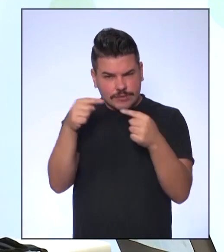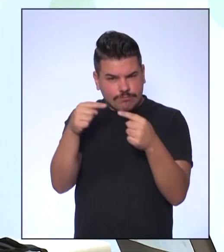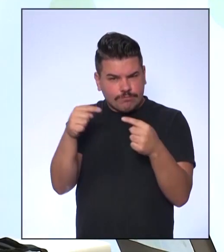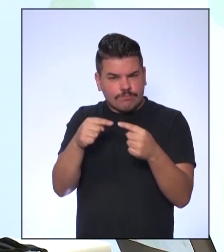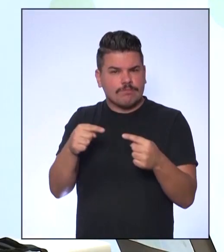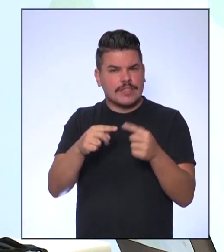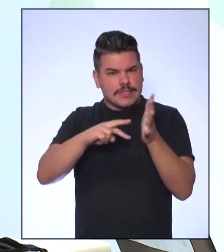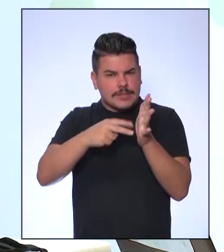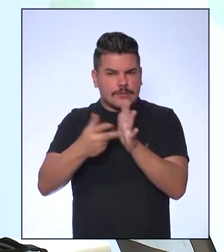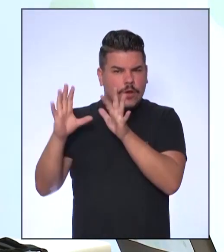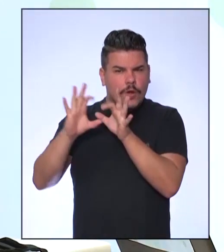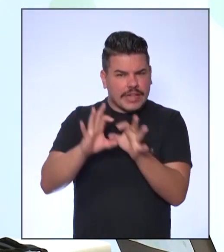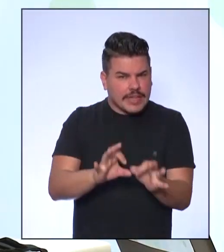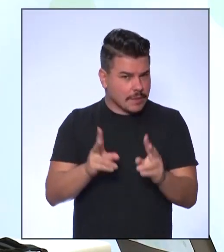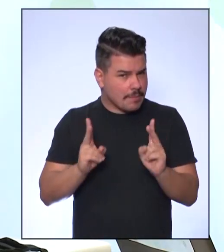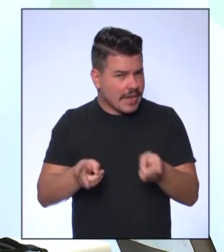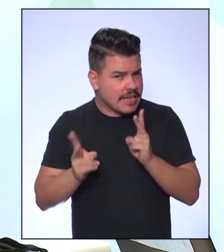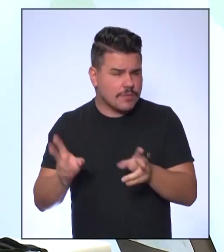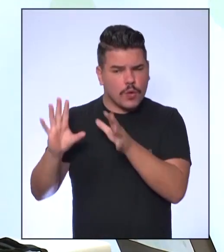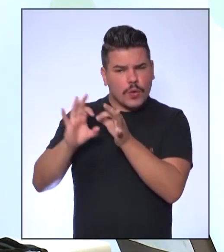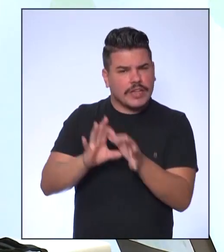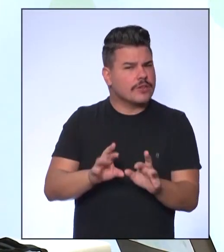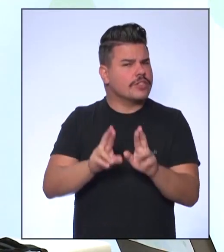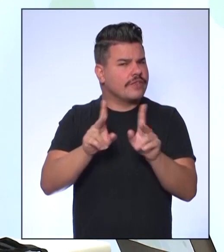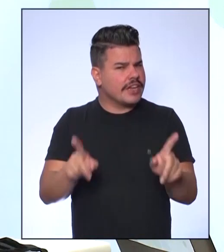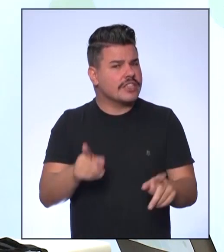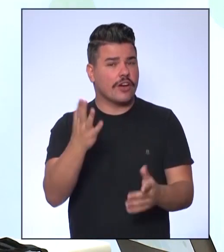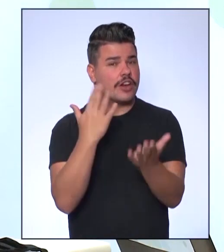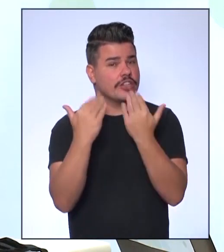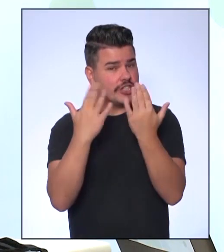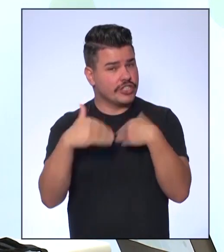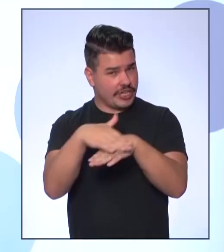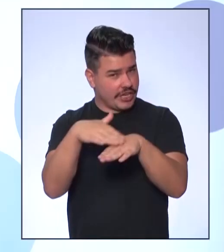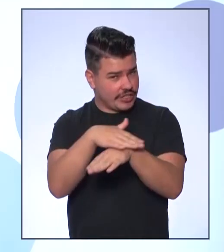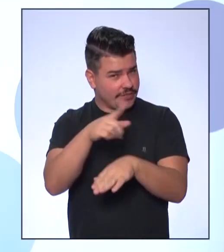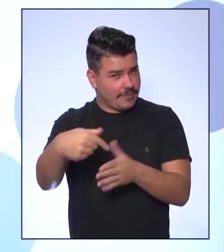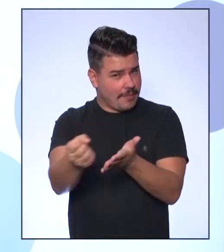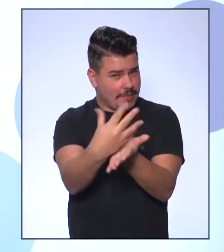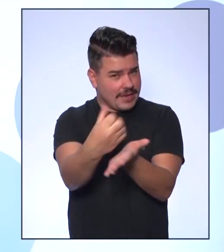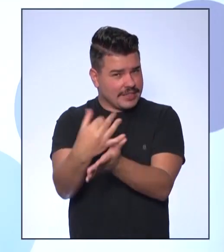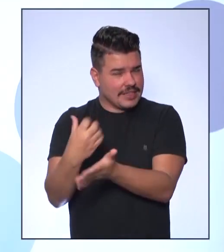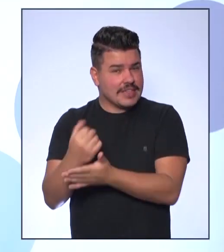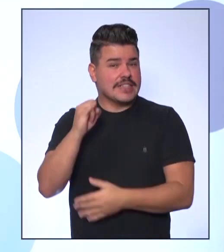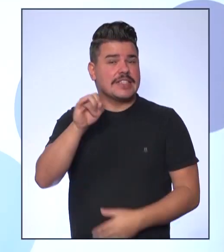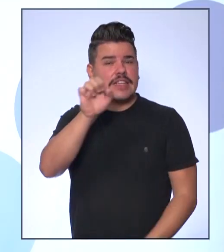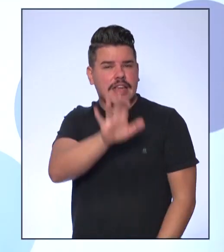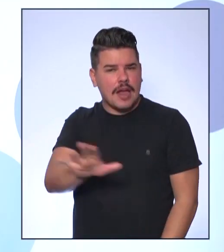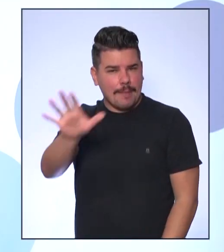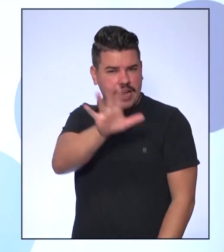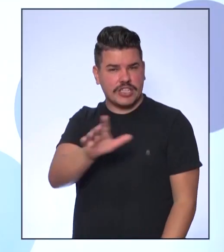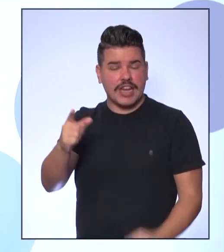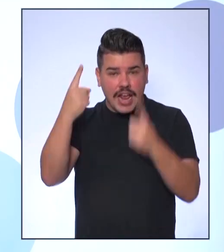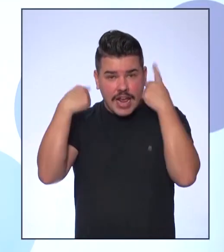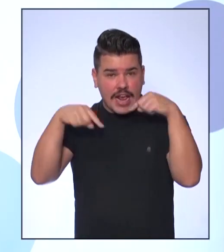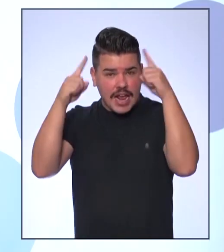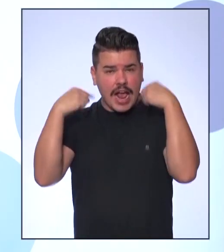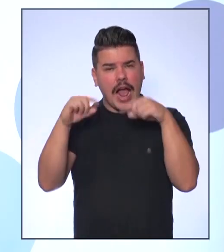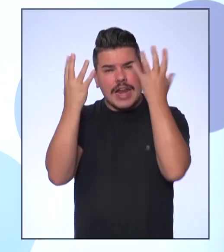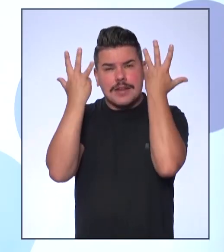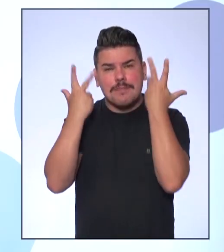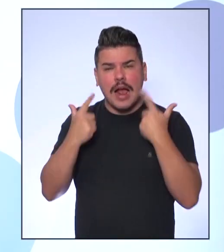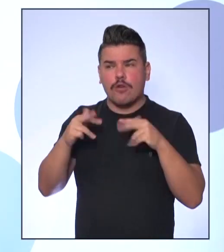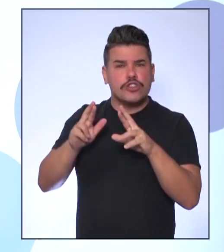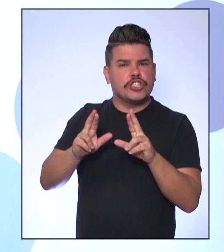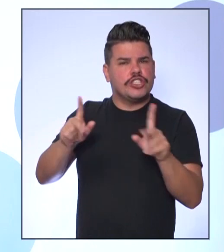interagirem um pouquinho no chat para nós, para a gente conversar um pouquinho sobre isso. Se nós mudássemos a imagem do animal por outro animal qualquer, mudaria o sentido?